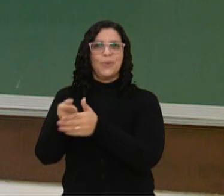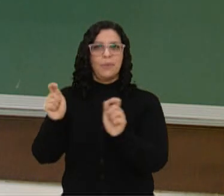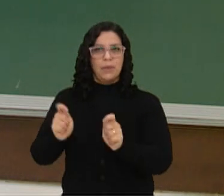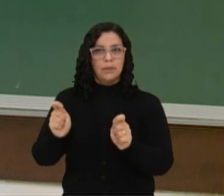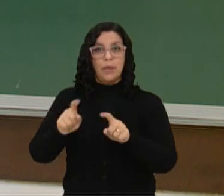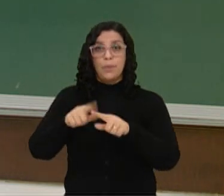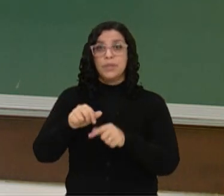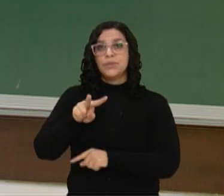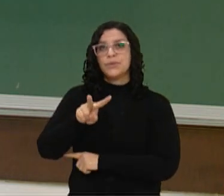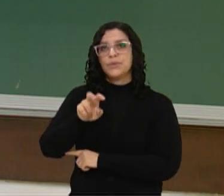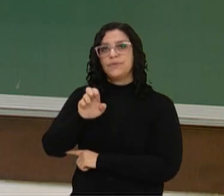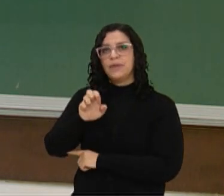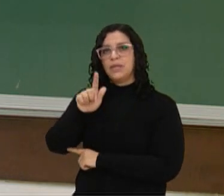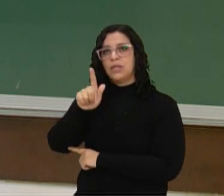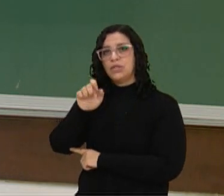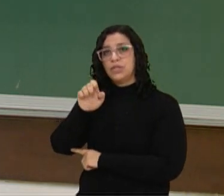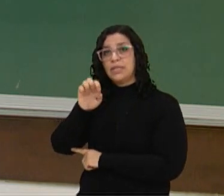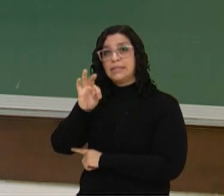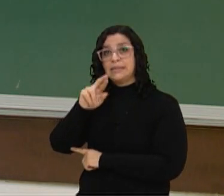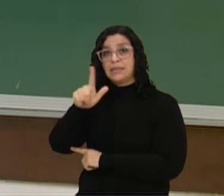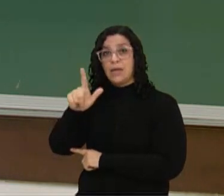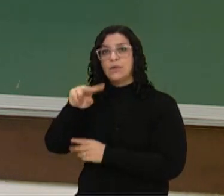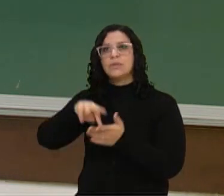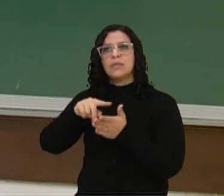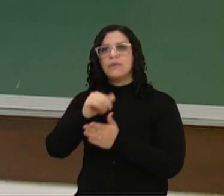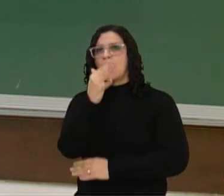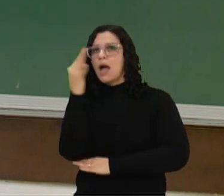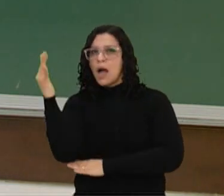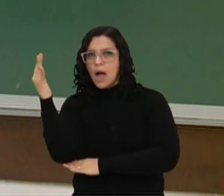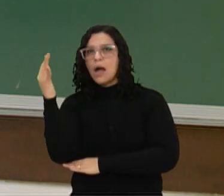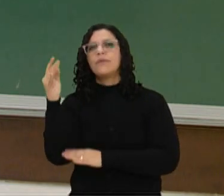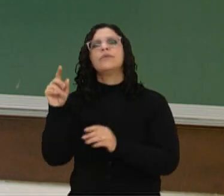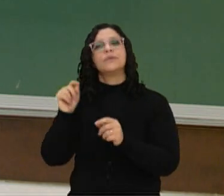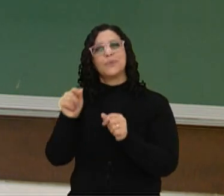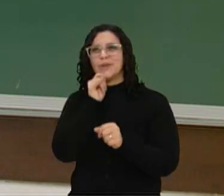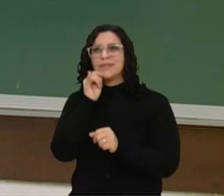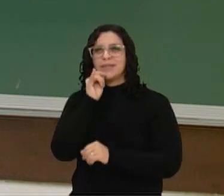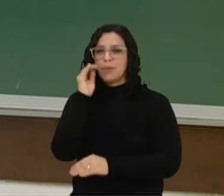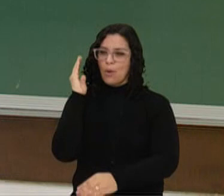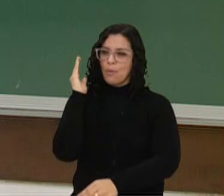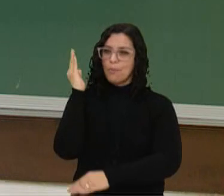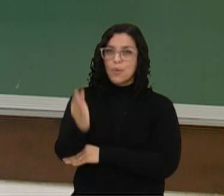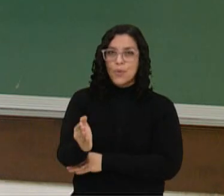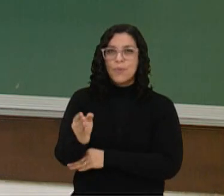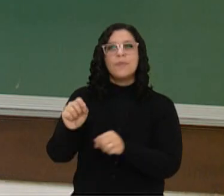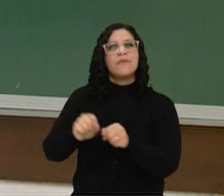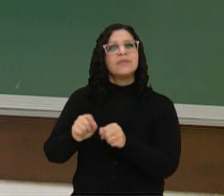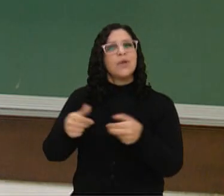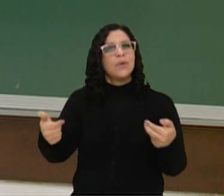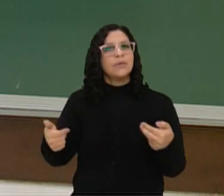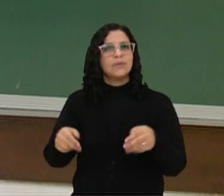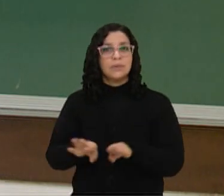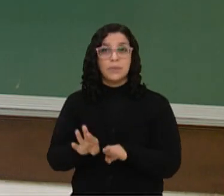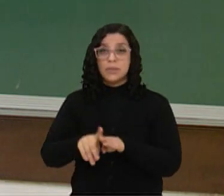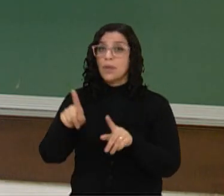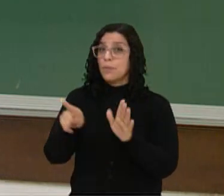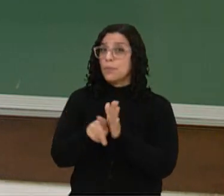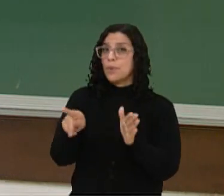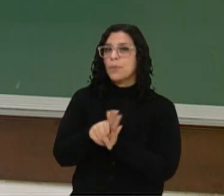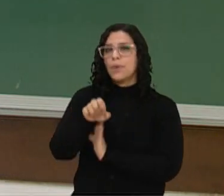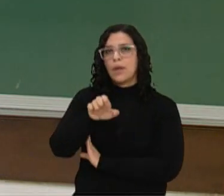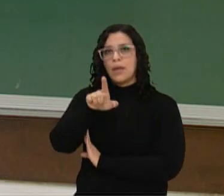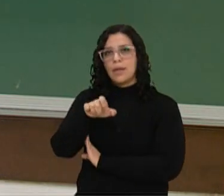Quando é vegetal, eu estou retirando ali vegetais, as árvores, por exemplo, né? Quando eu retiro as árvores, é uma forma